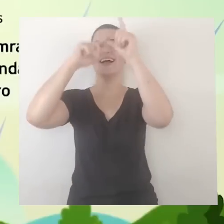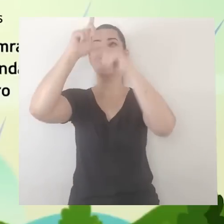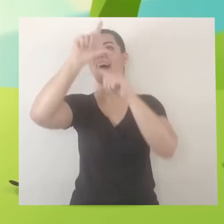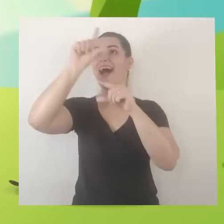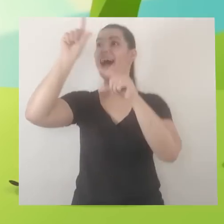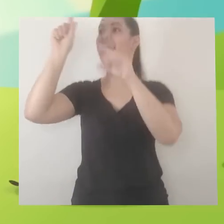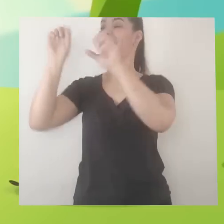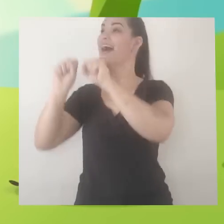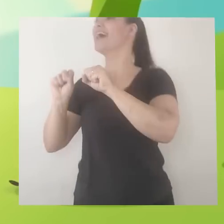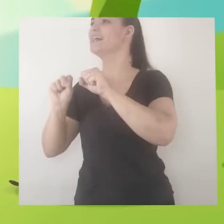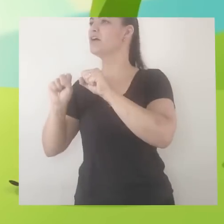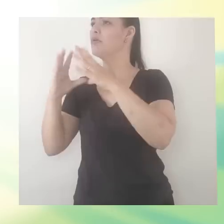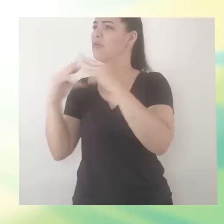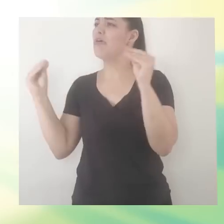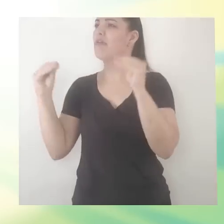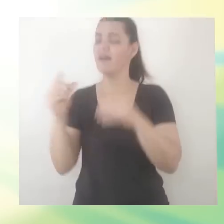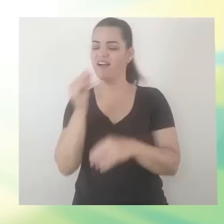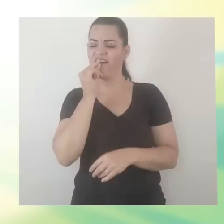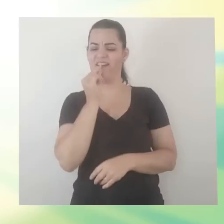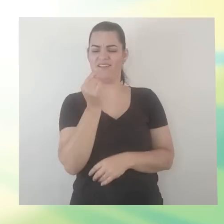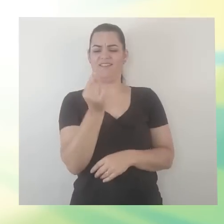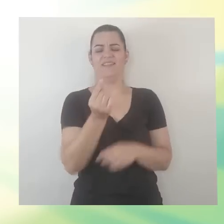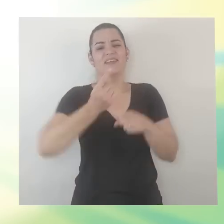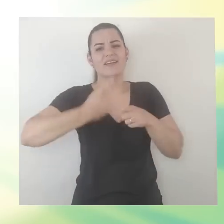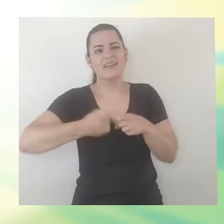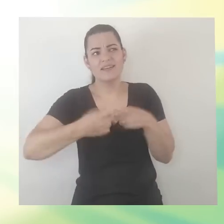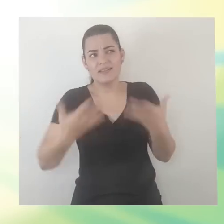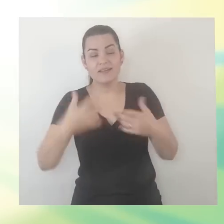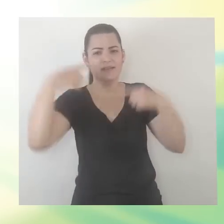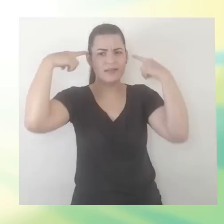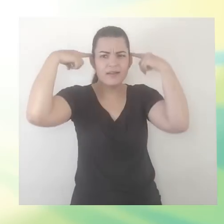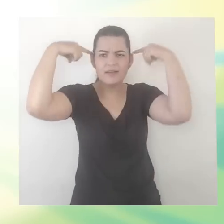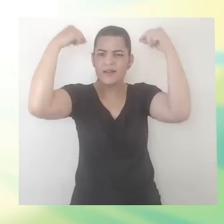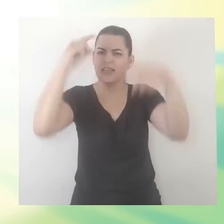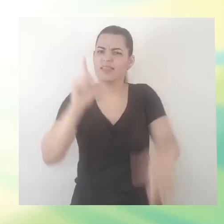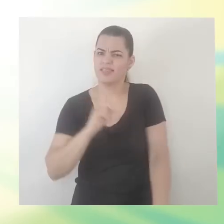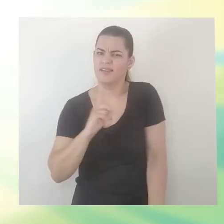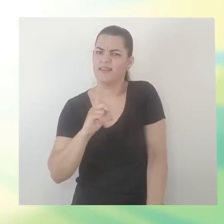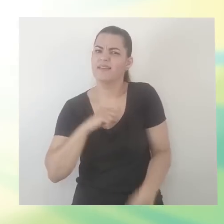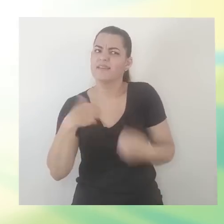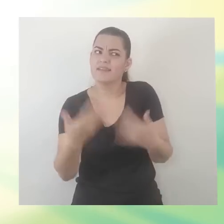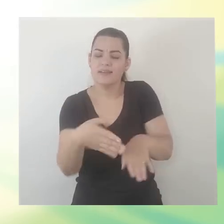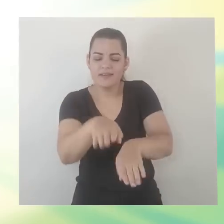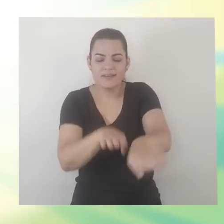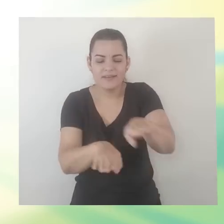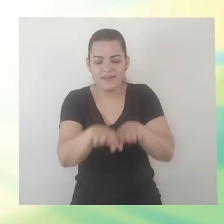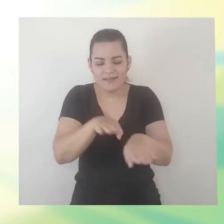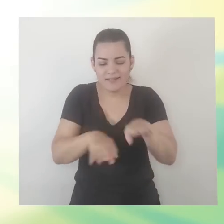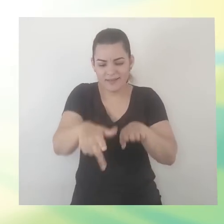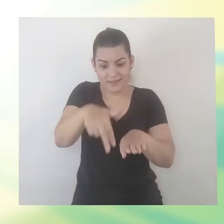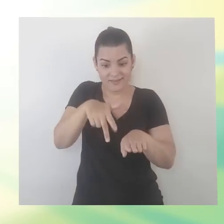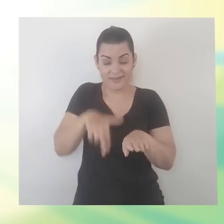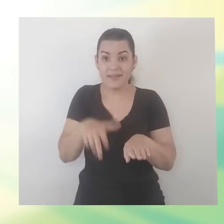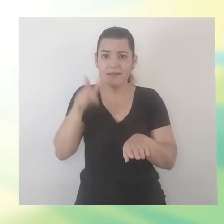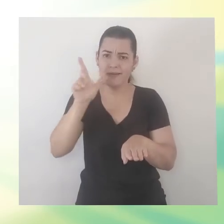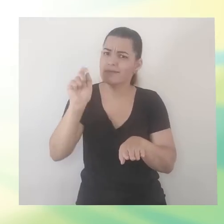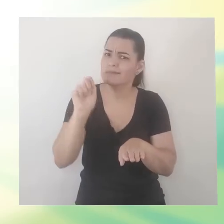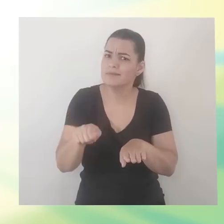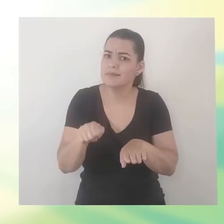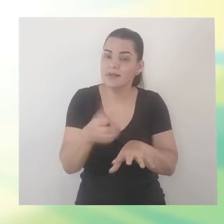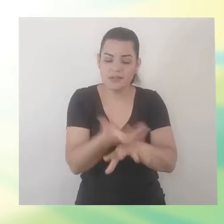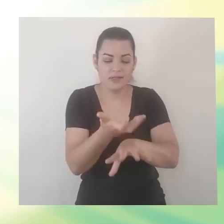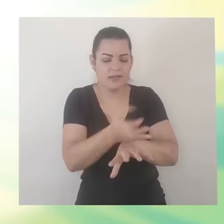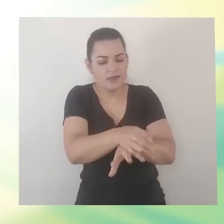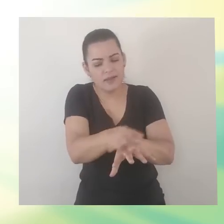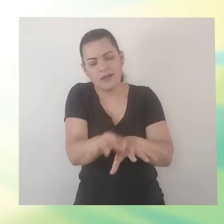cadê a estrela cadente? Porque a gente perde dente, será que existe doente? Dá pra andar de trás pra frente, abacaxi não tem semente. Tudo